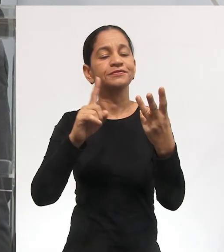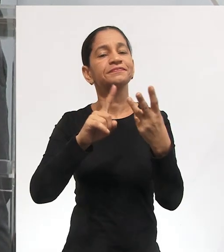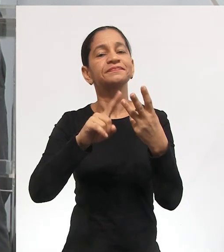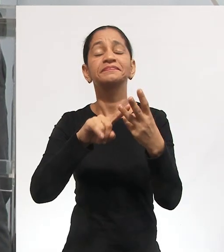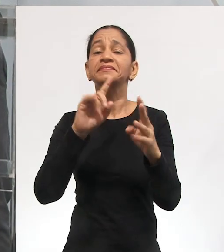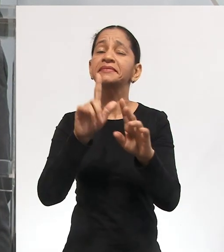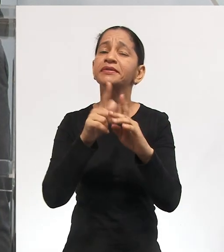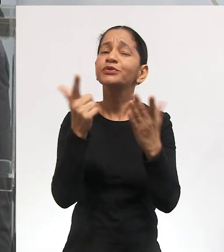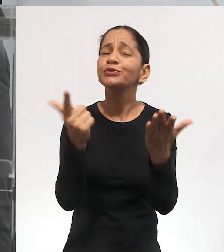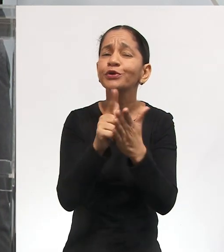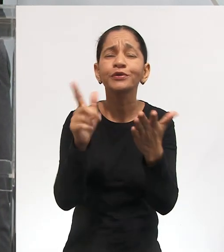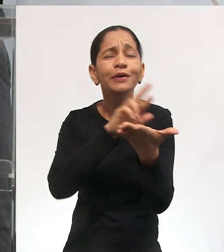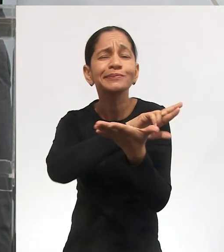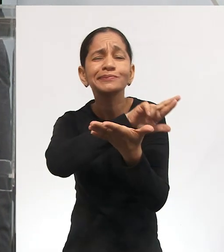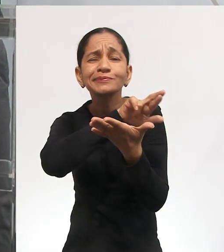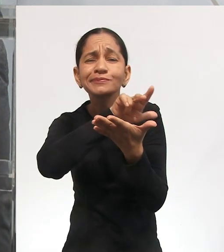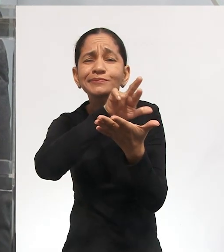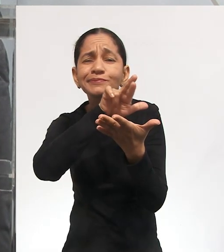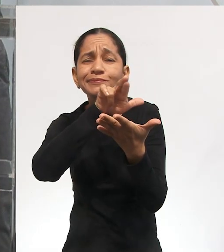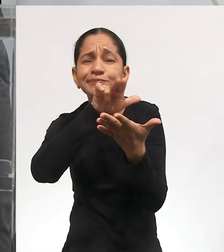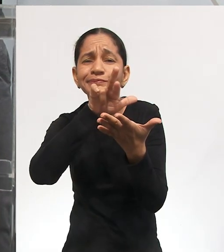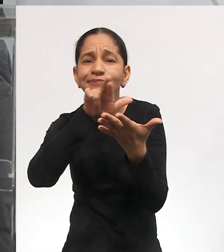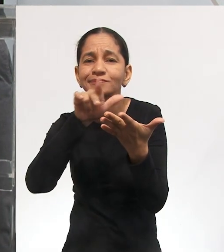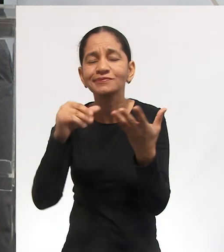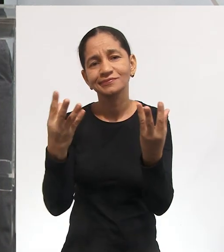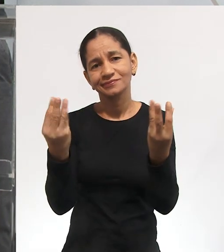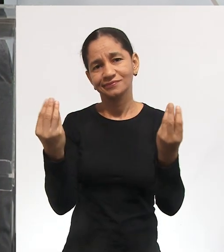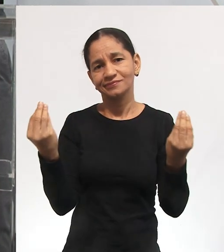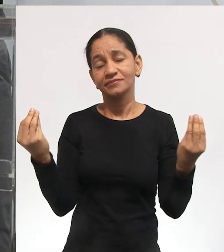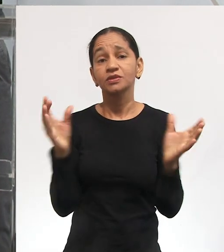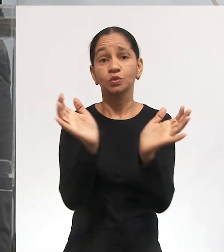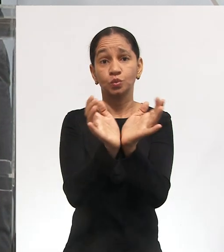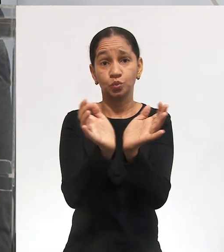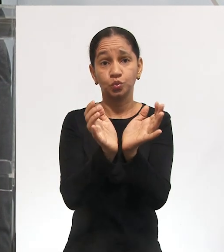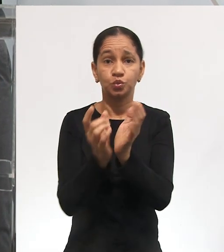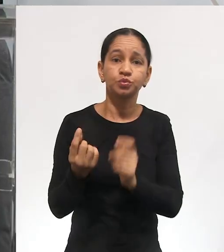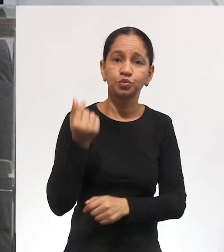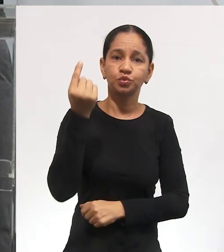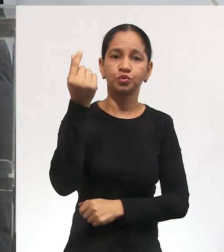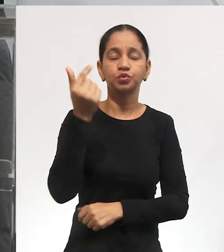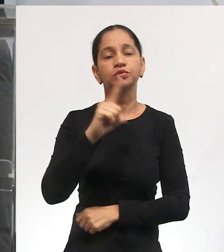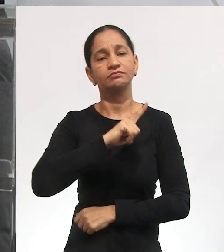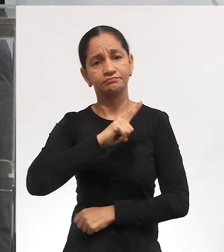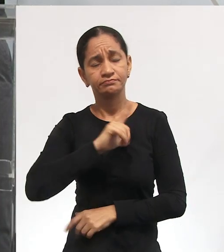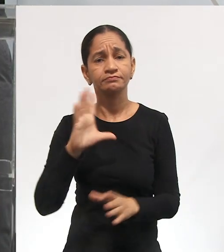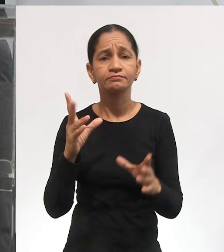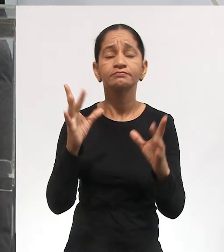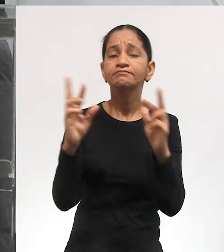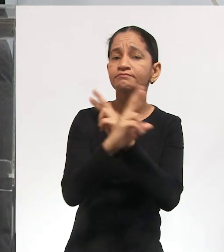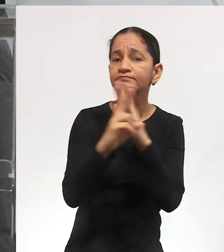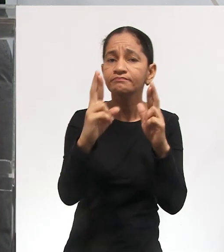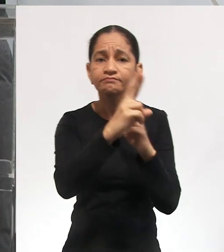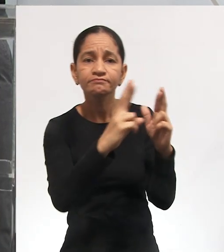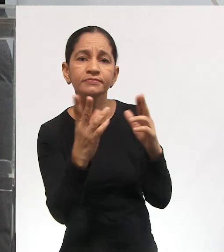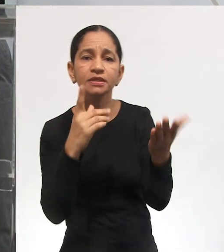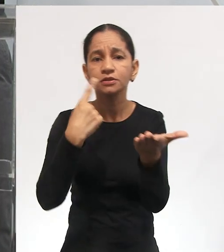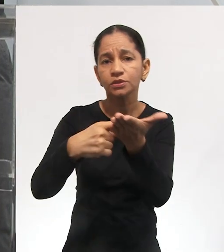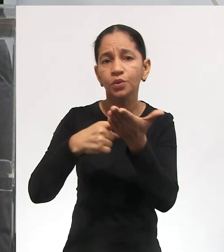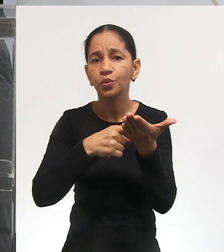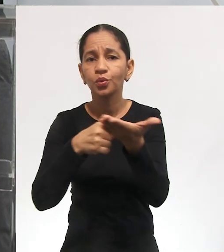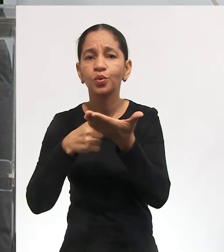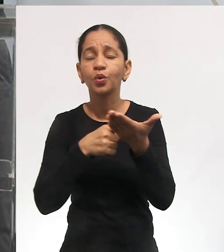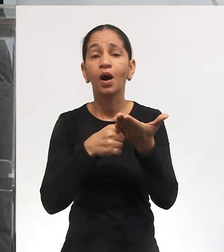a Rádio Globo. Todos eles formam um grupo econômico que, de alguma forma, se relaciona entre